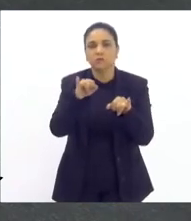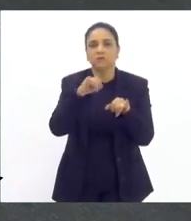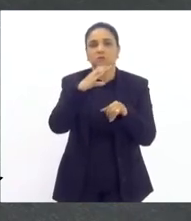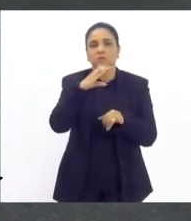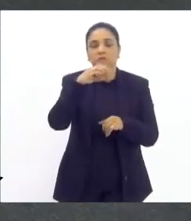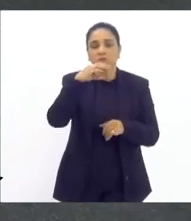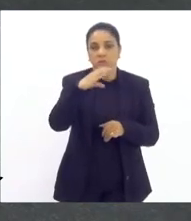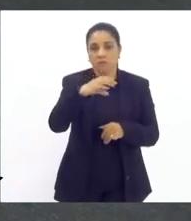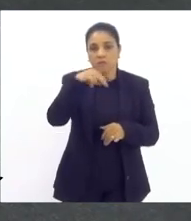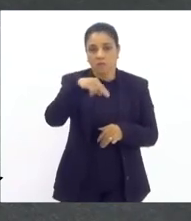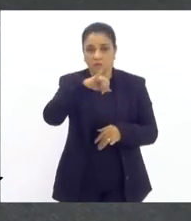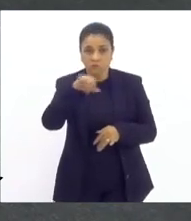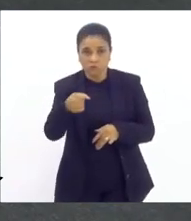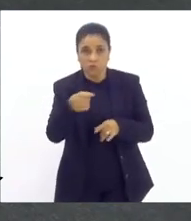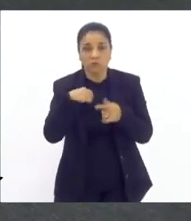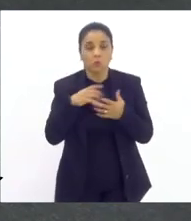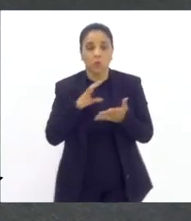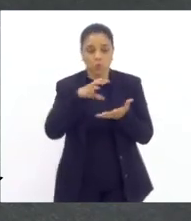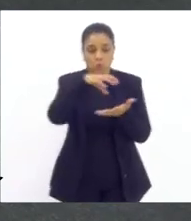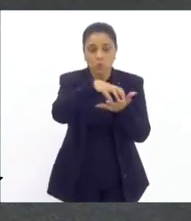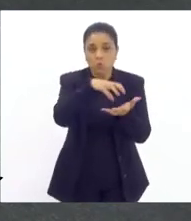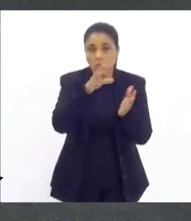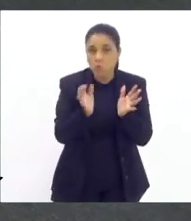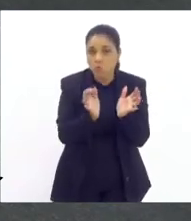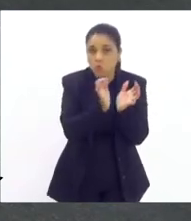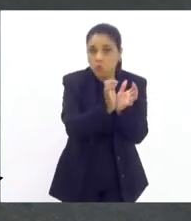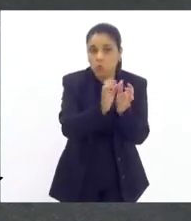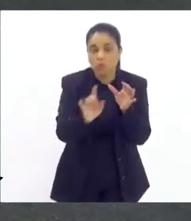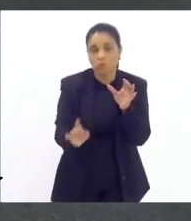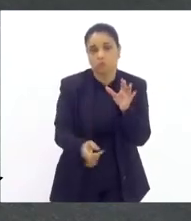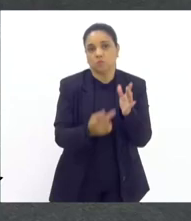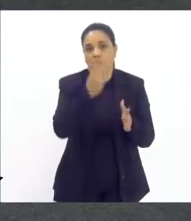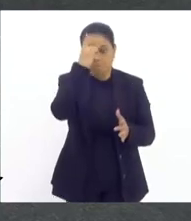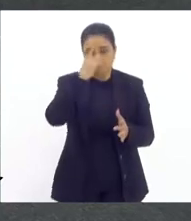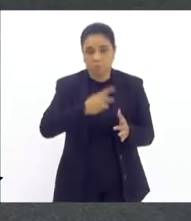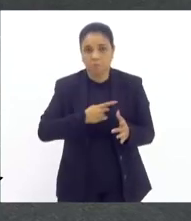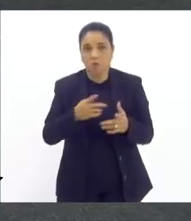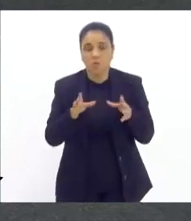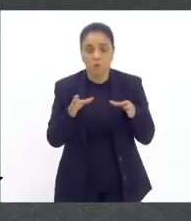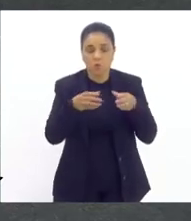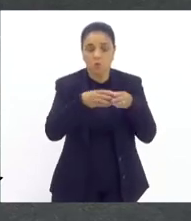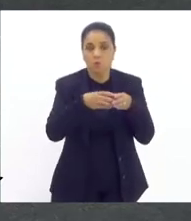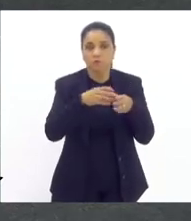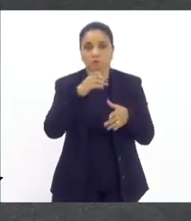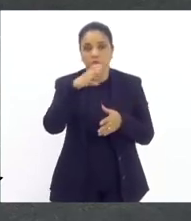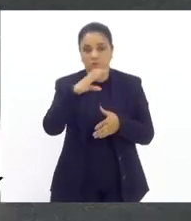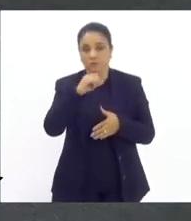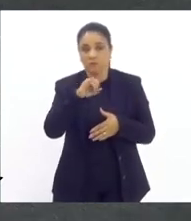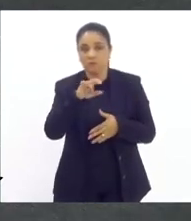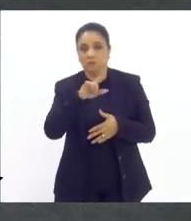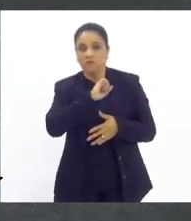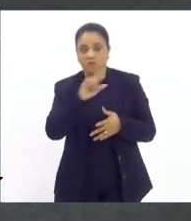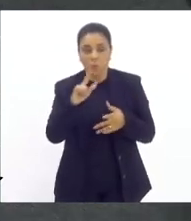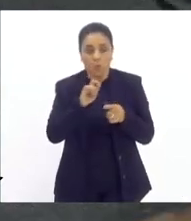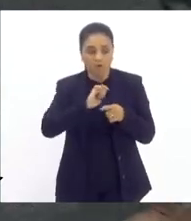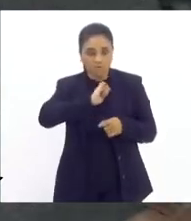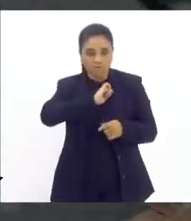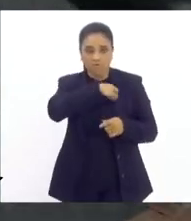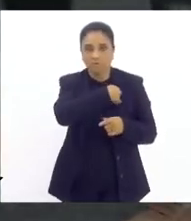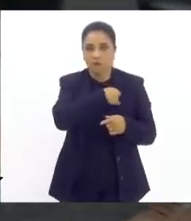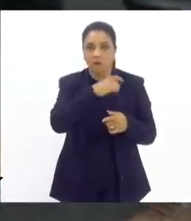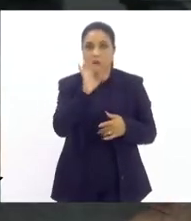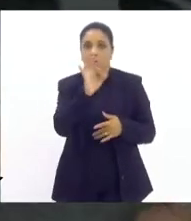a respeito da criação de um grupo independente formado por integrante da sociedade civil para fiscalizar a polícia do Rio de Janeiro